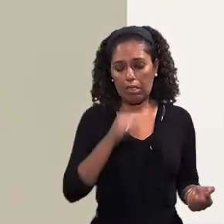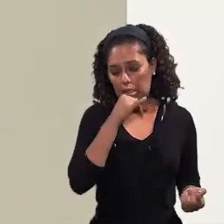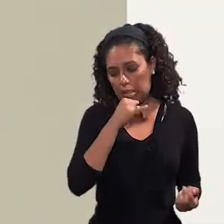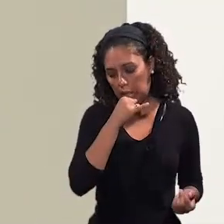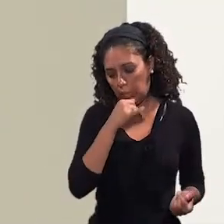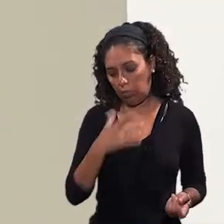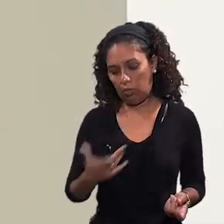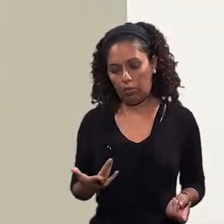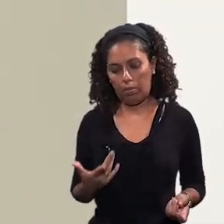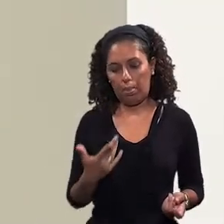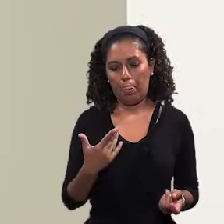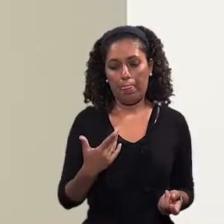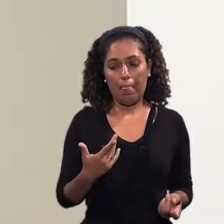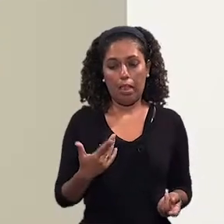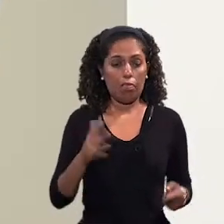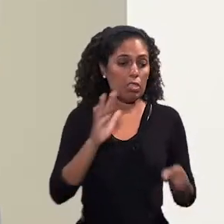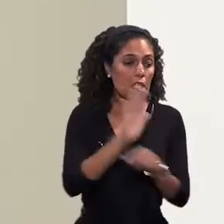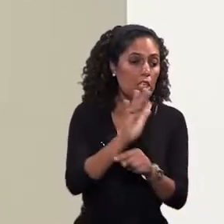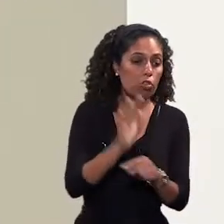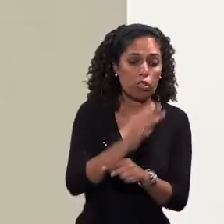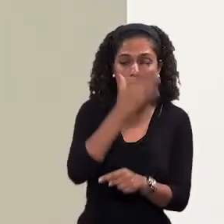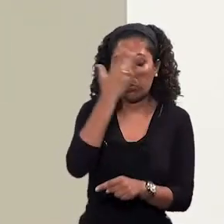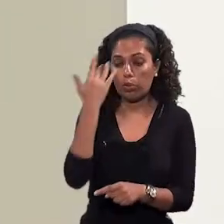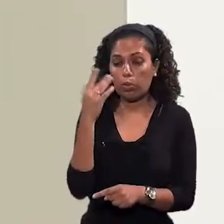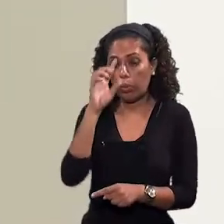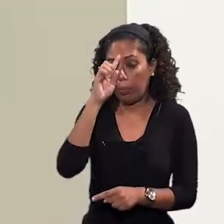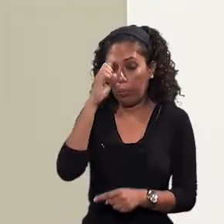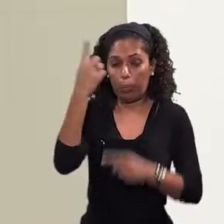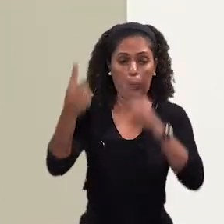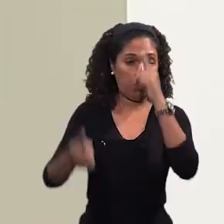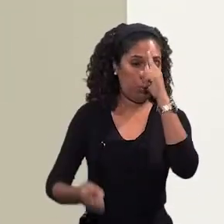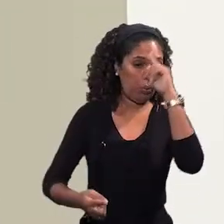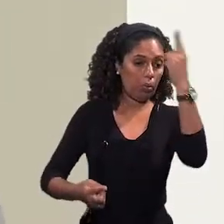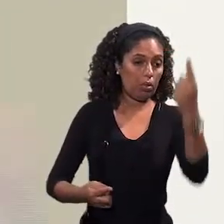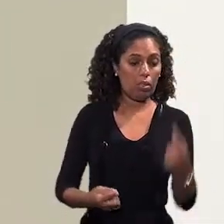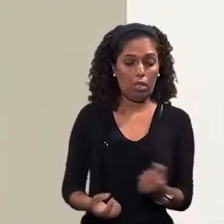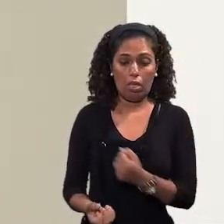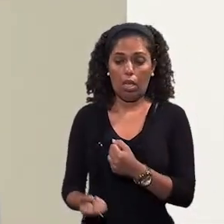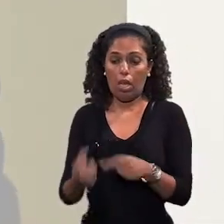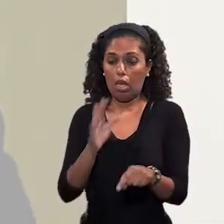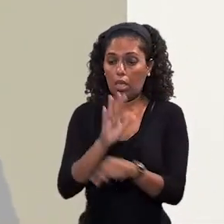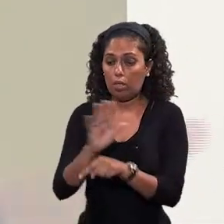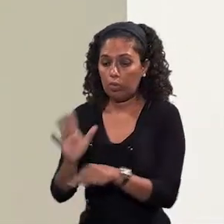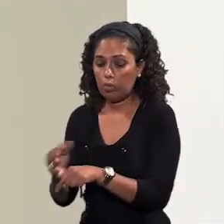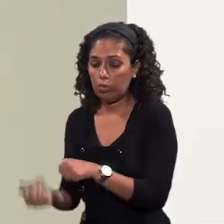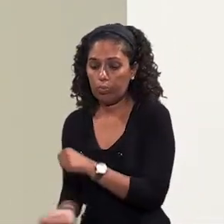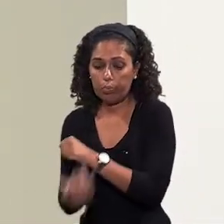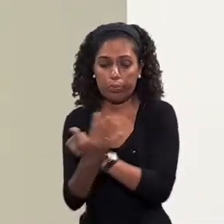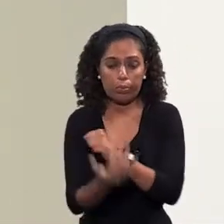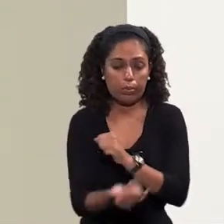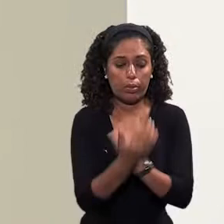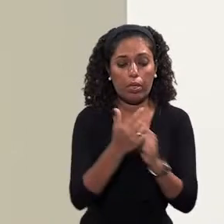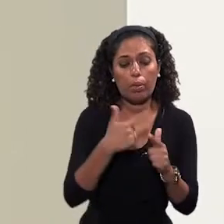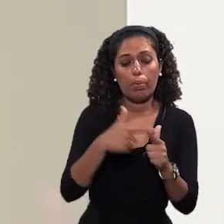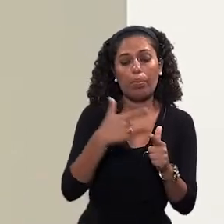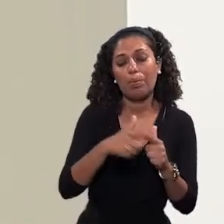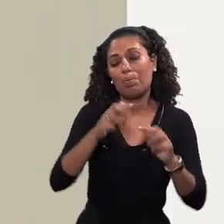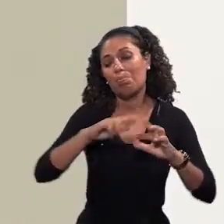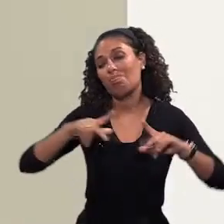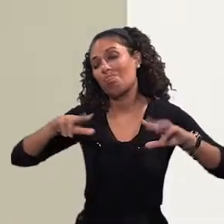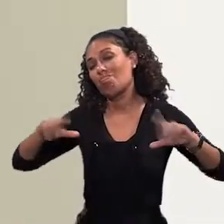motiva, por exemplo, a informalidade, você motiva, por exemplo, você fazer a sonegação e diversos outros problemas que acabam